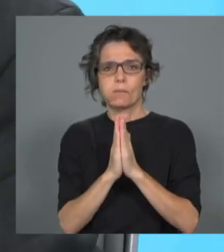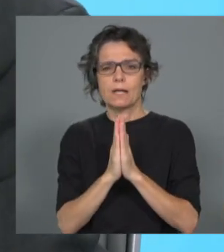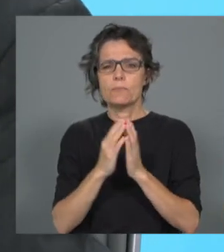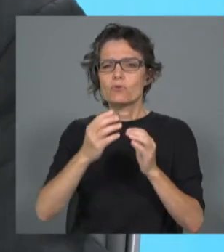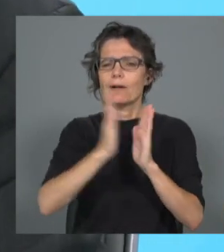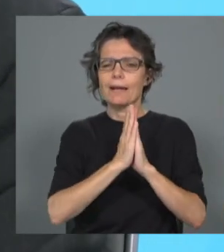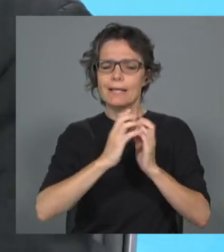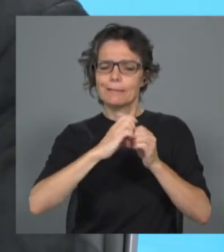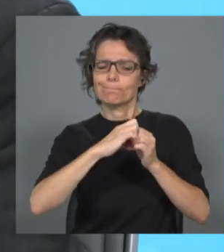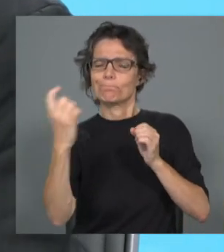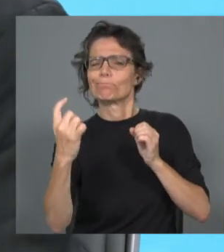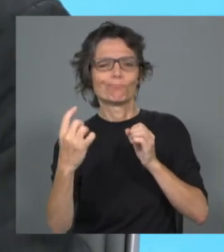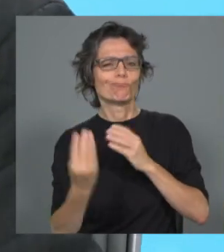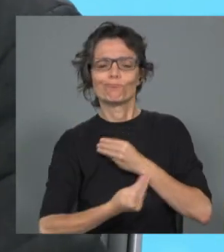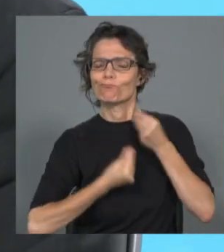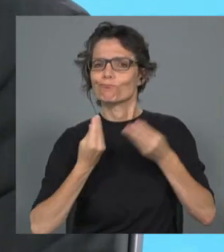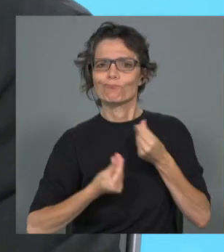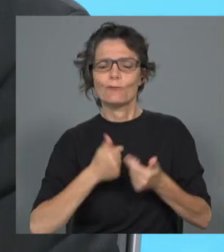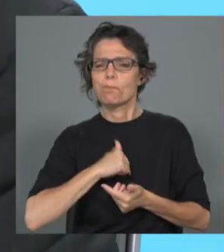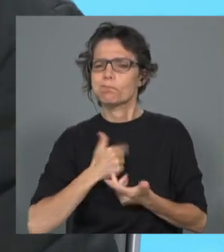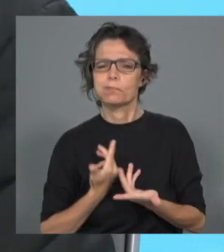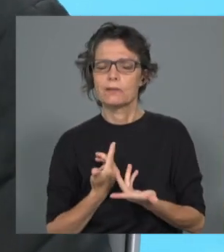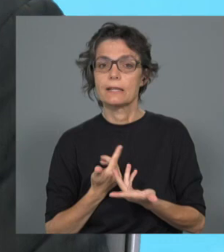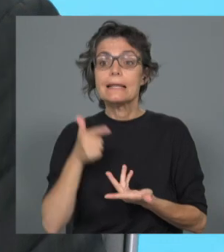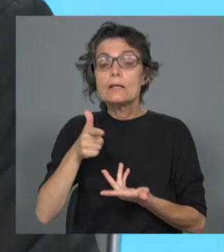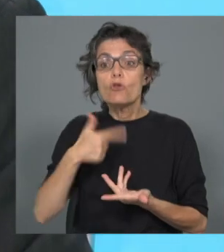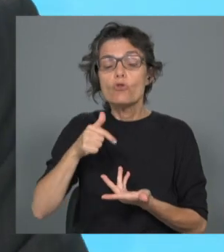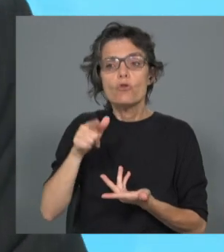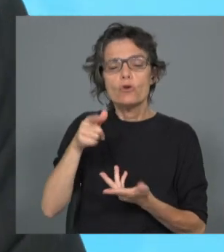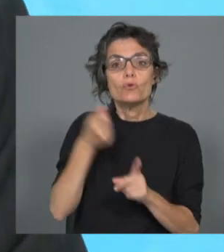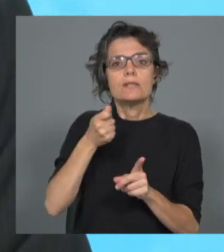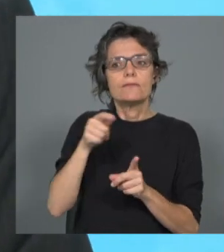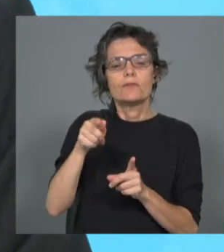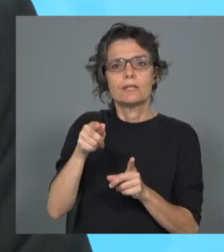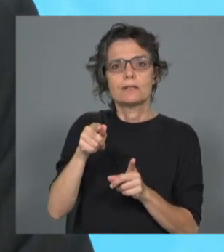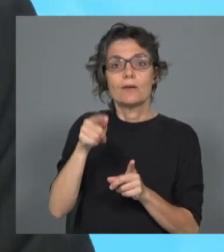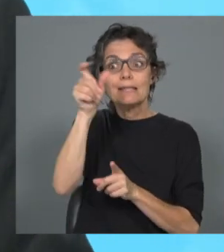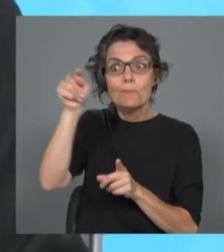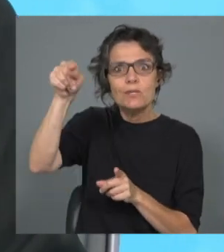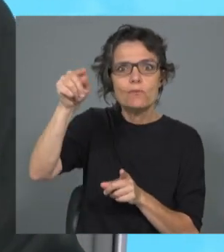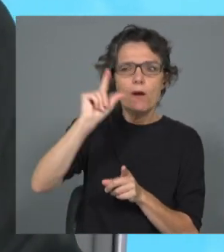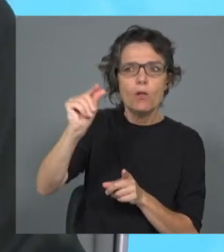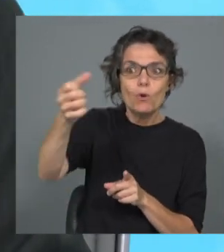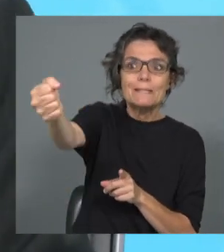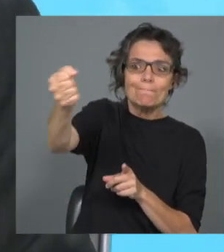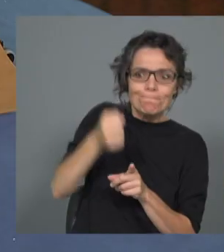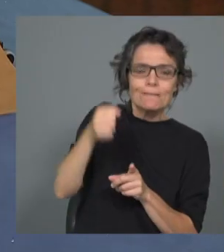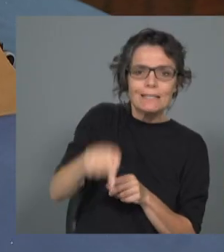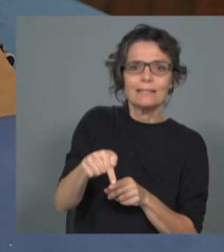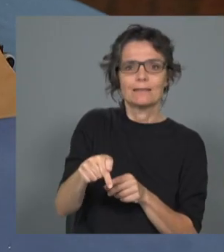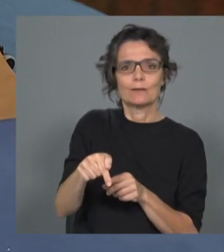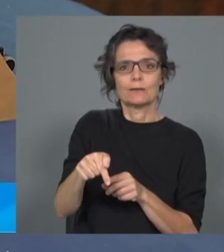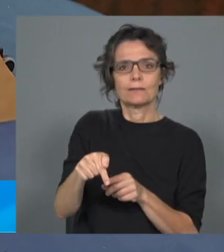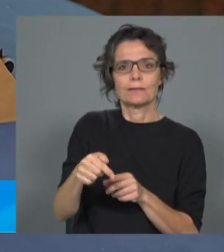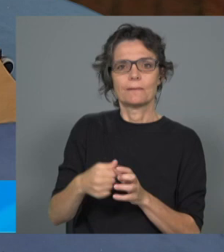meio caminho, umas vezes sim, outras vezes não, essa é que é o grande desafio que a sinodalidade tem de enfrentar. É também